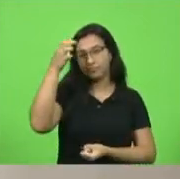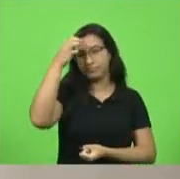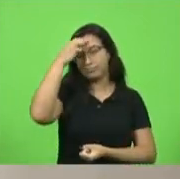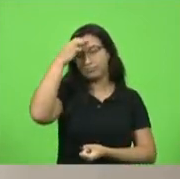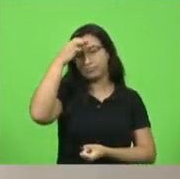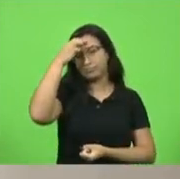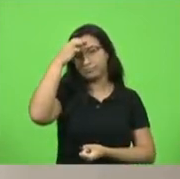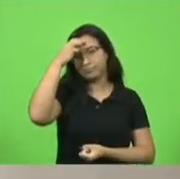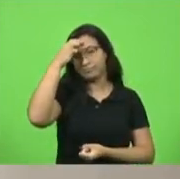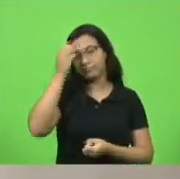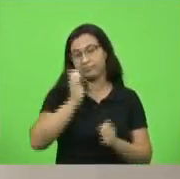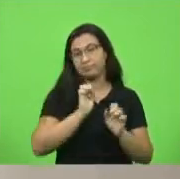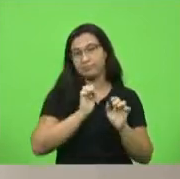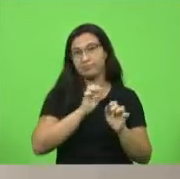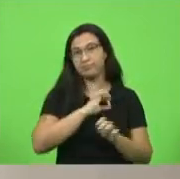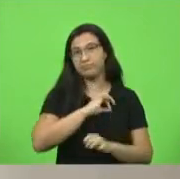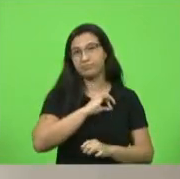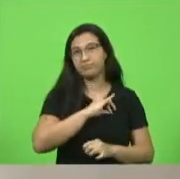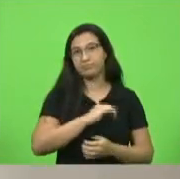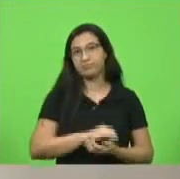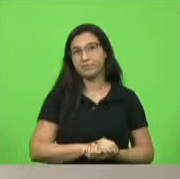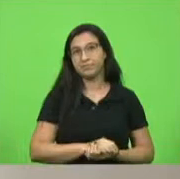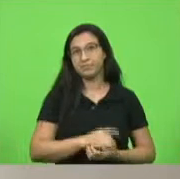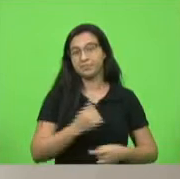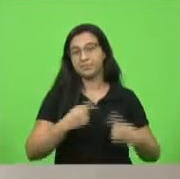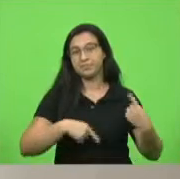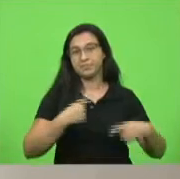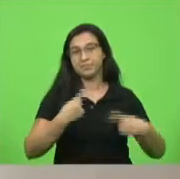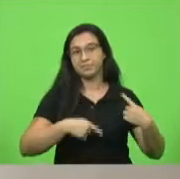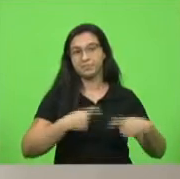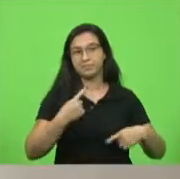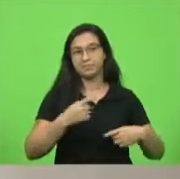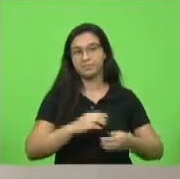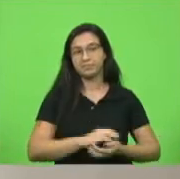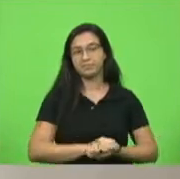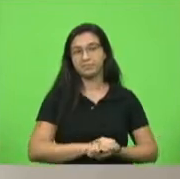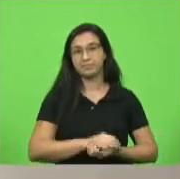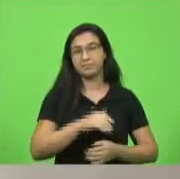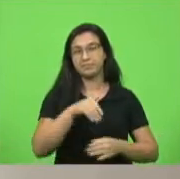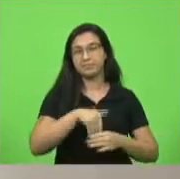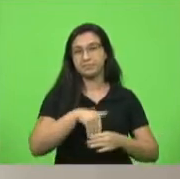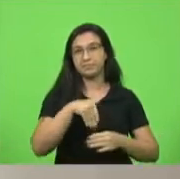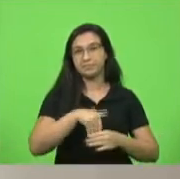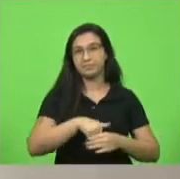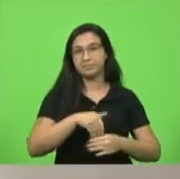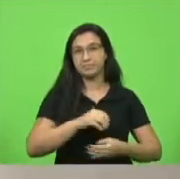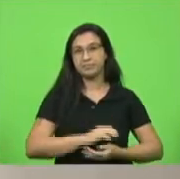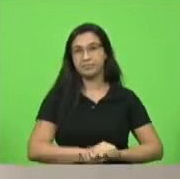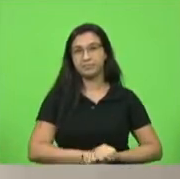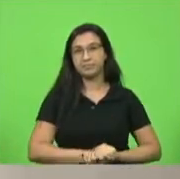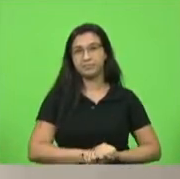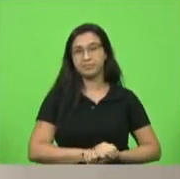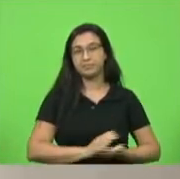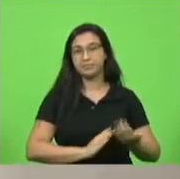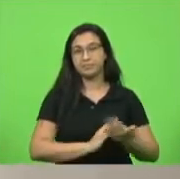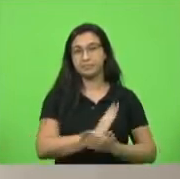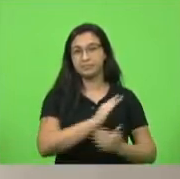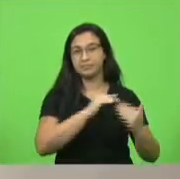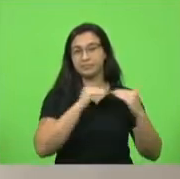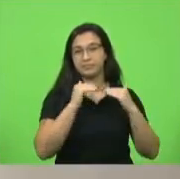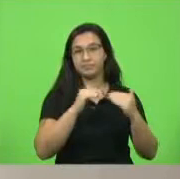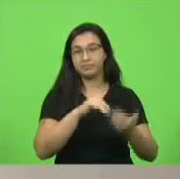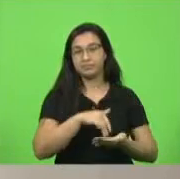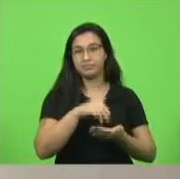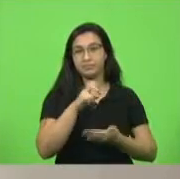em discussão. Não havendo quem queira discutir, em votação. Deputados que aprovam, permaneçam como se encontram. Aprovado por unanimidade.